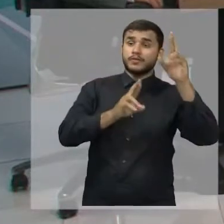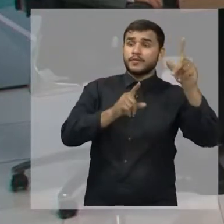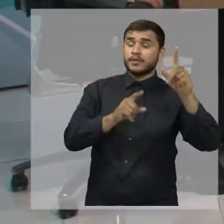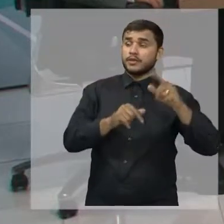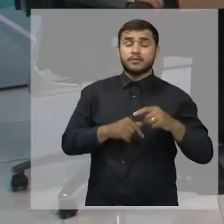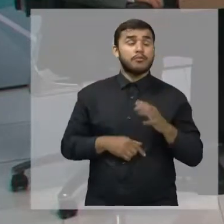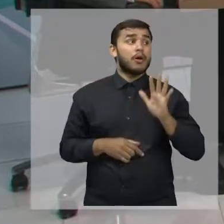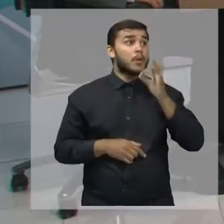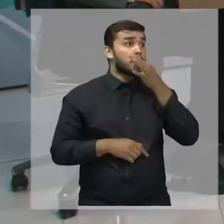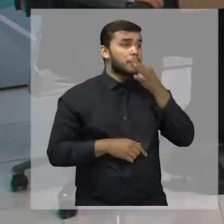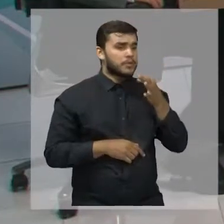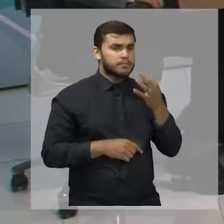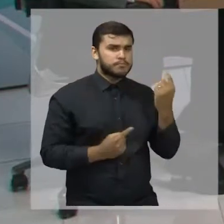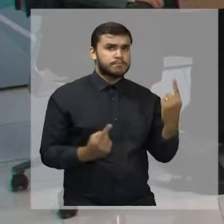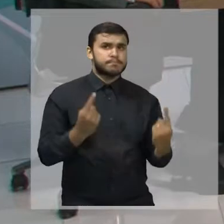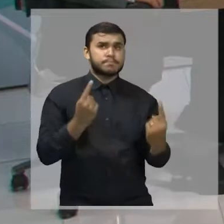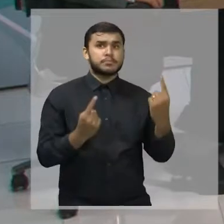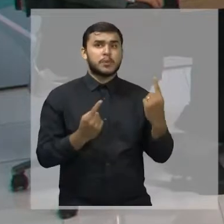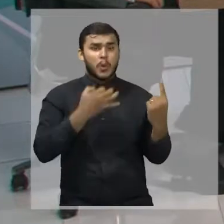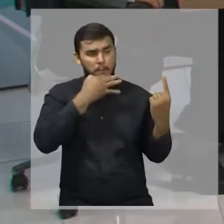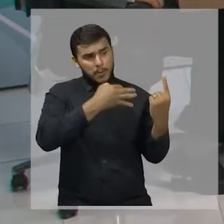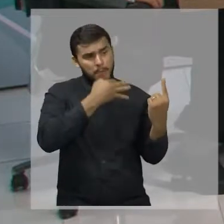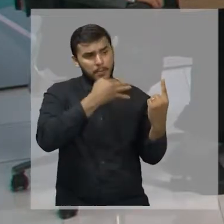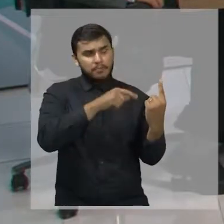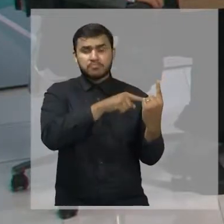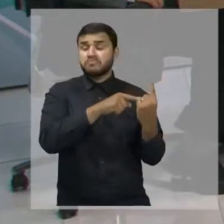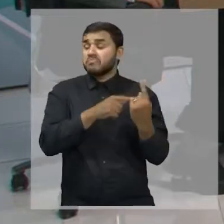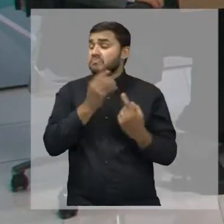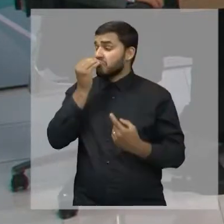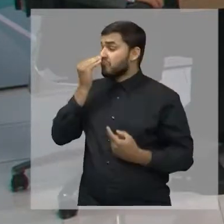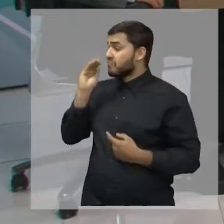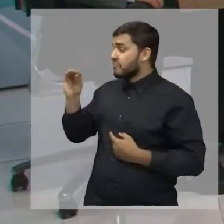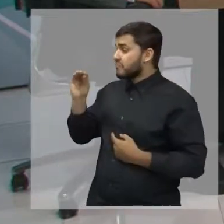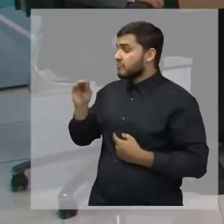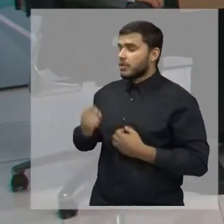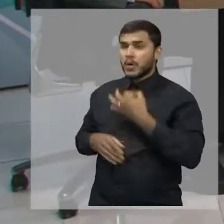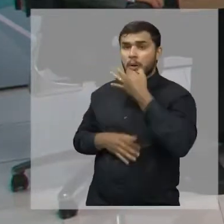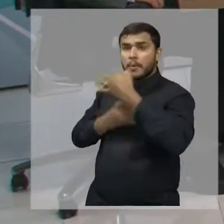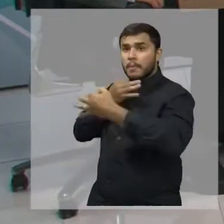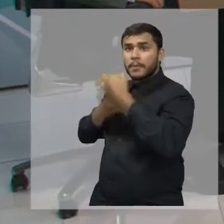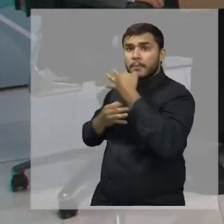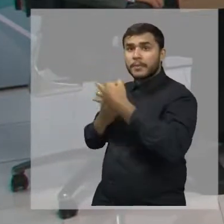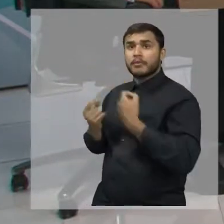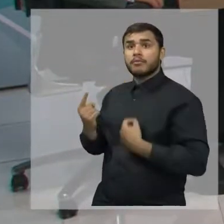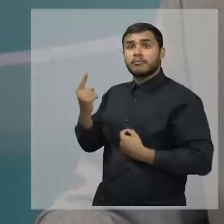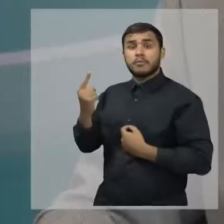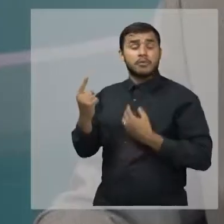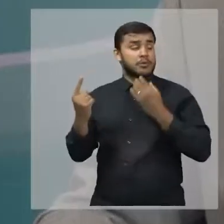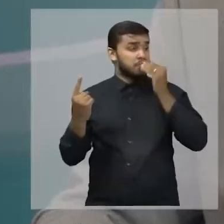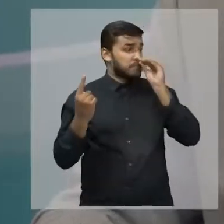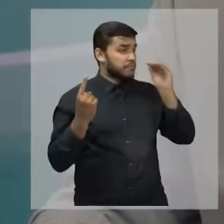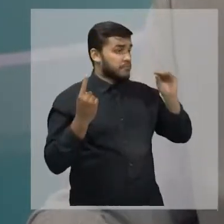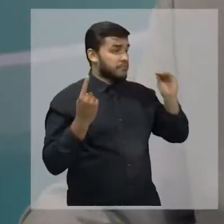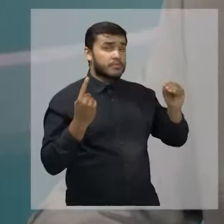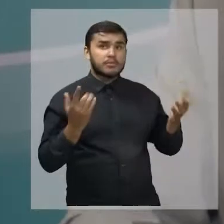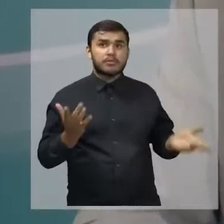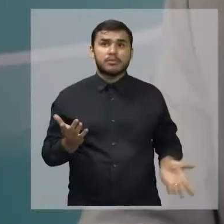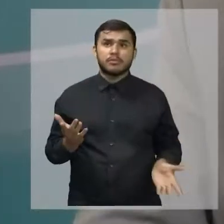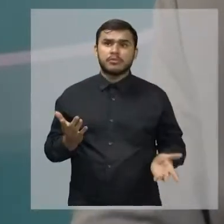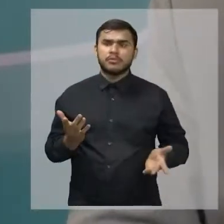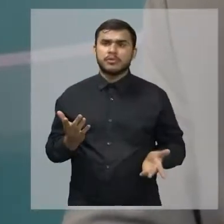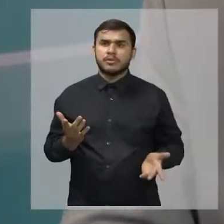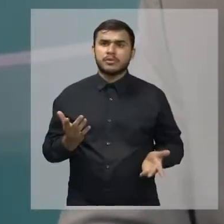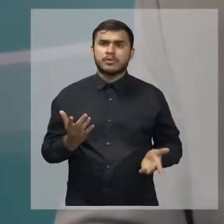lado não escuta mais o argumento do outro e vice-versa. Então é uma questão eminentemente política. Eminentemente política, a decisão é política. E